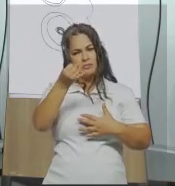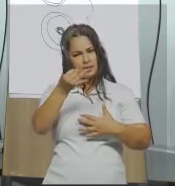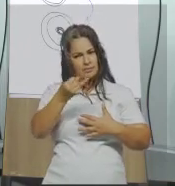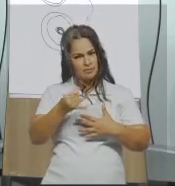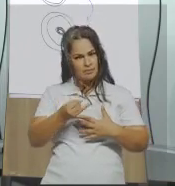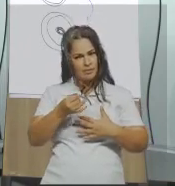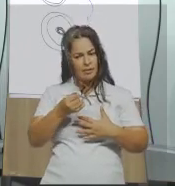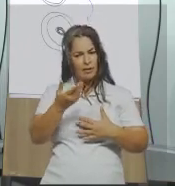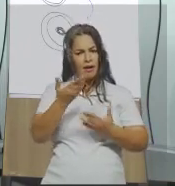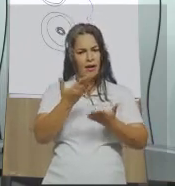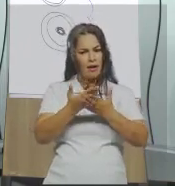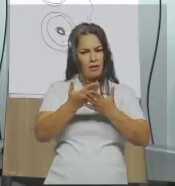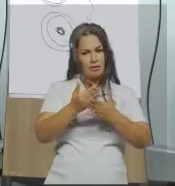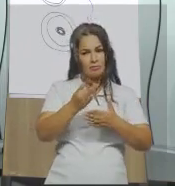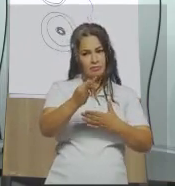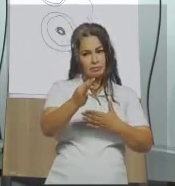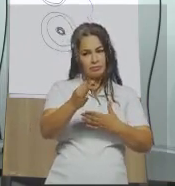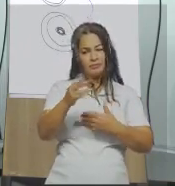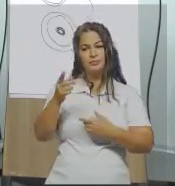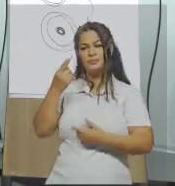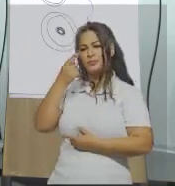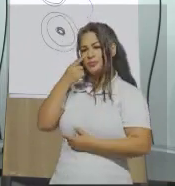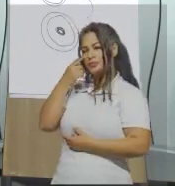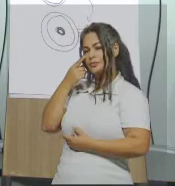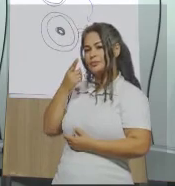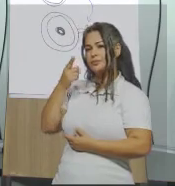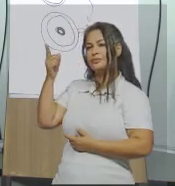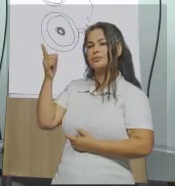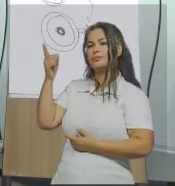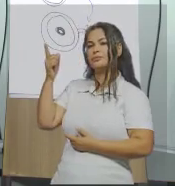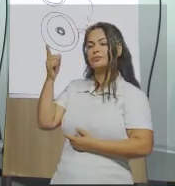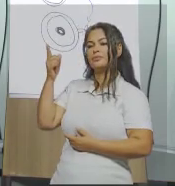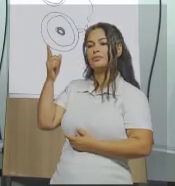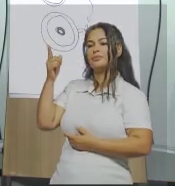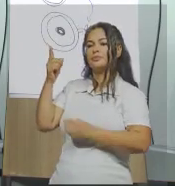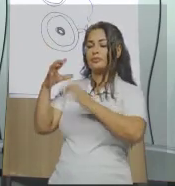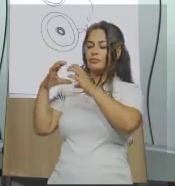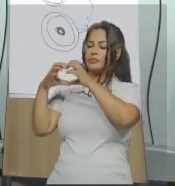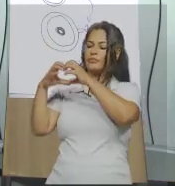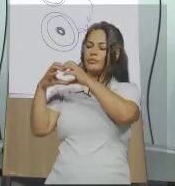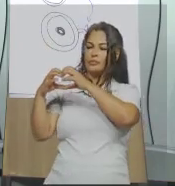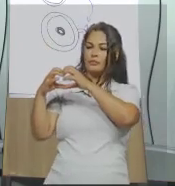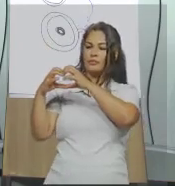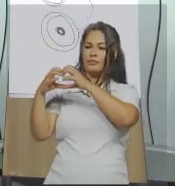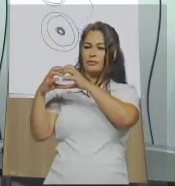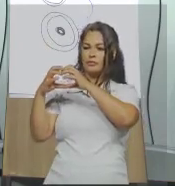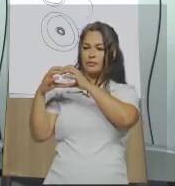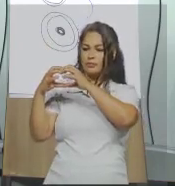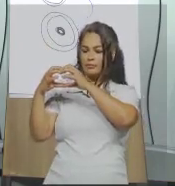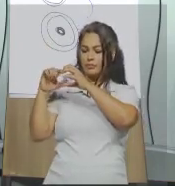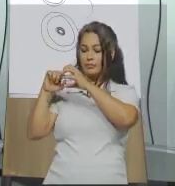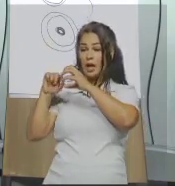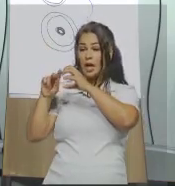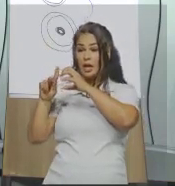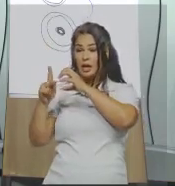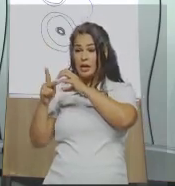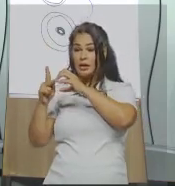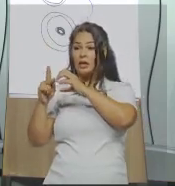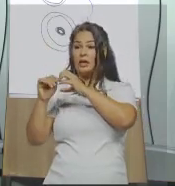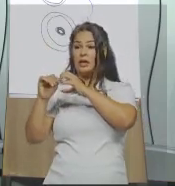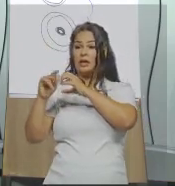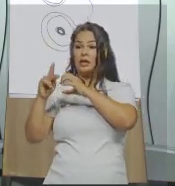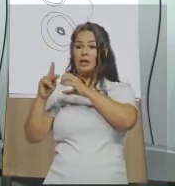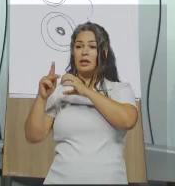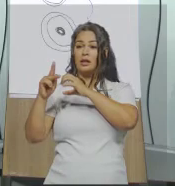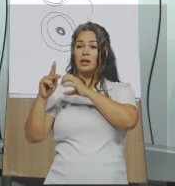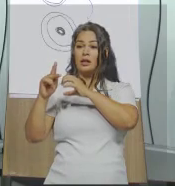próxima aula. E aí nós destacamos aqui o hipotálamo, a glândula pineal e hipófise, e destacamos aí alguns hormônios